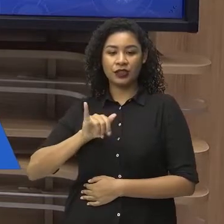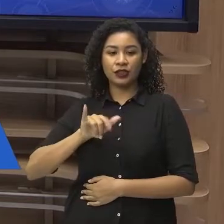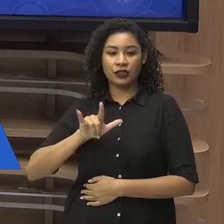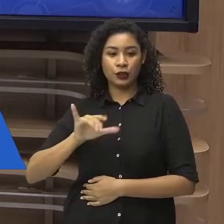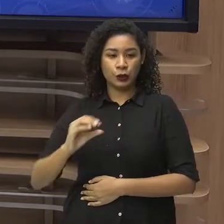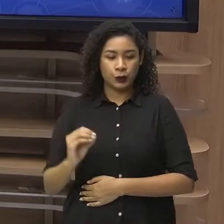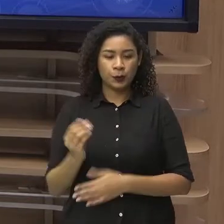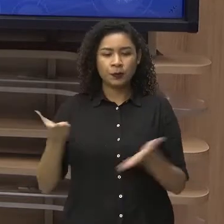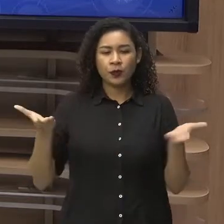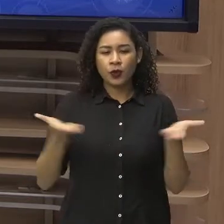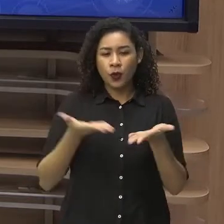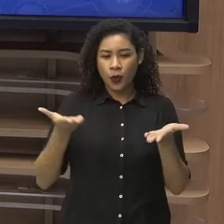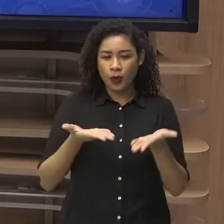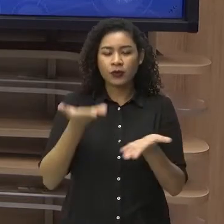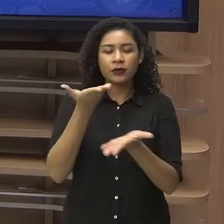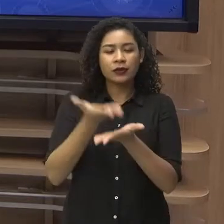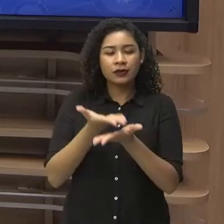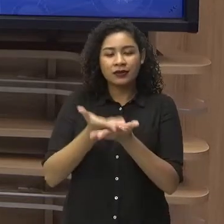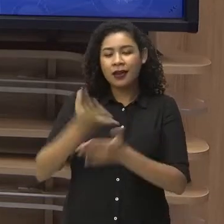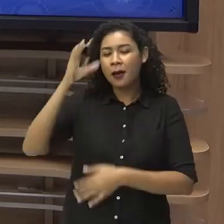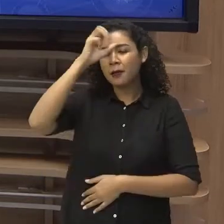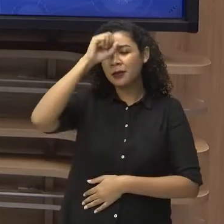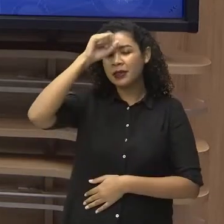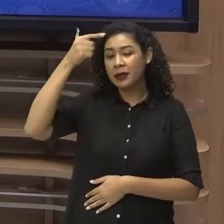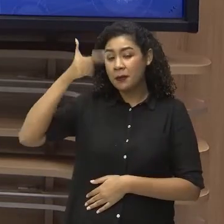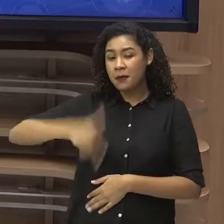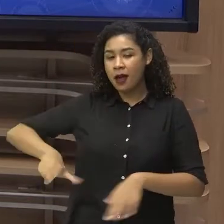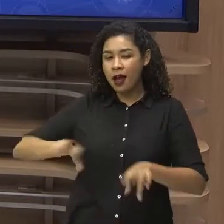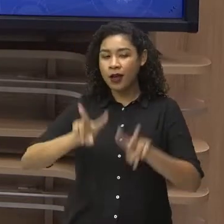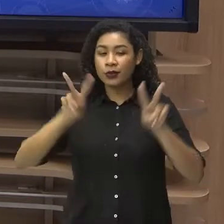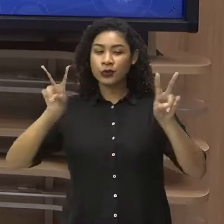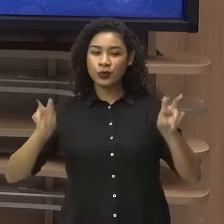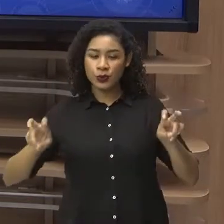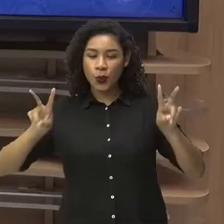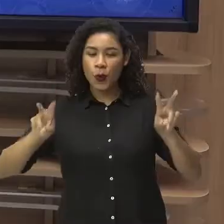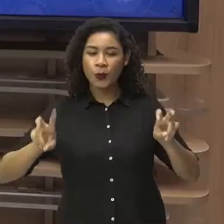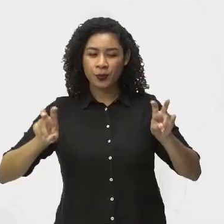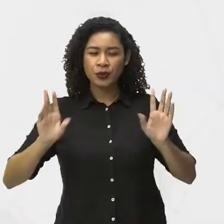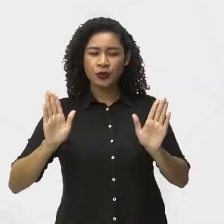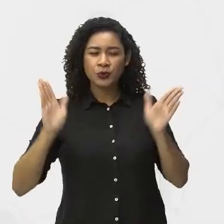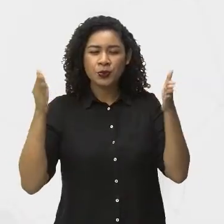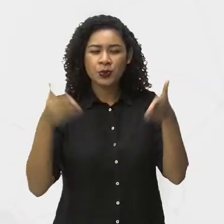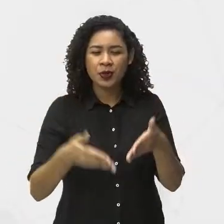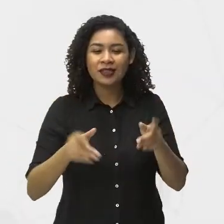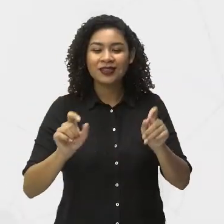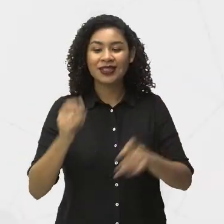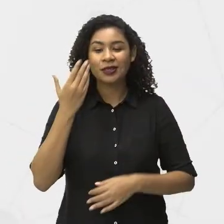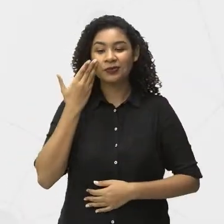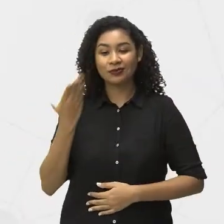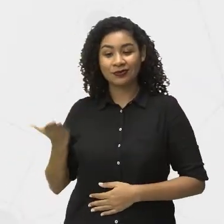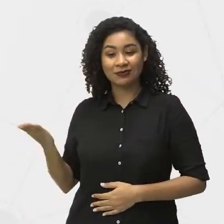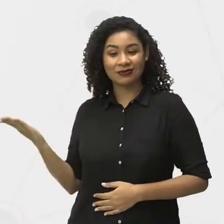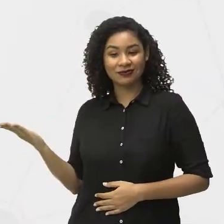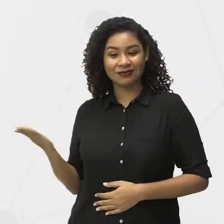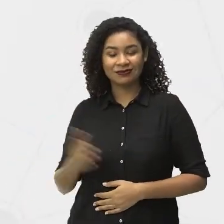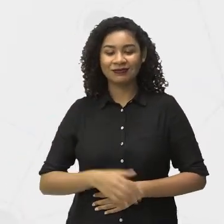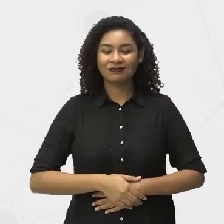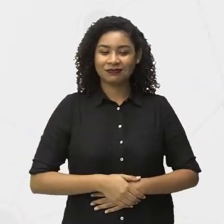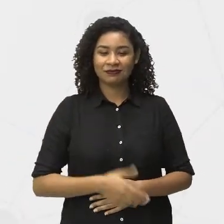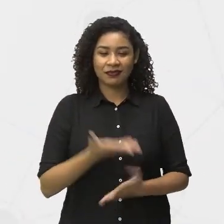pouco mais ali, né, dos conteúdos de biologia. Mais especificamente hoje, a gente vai estudar, vamos ver aí na nossa imagem, a nossa